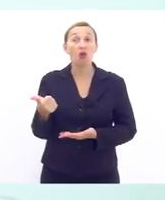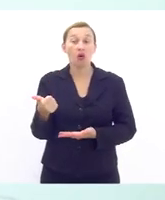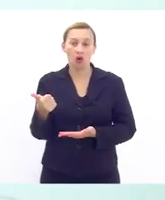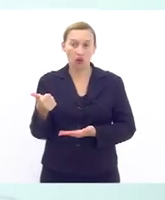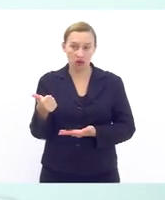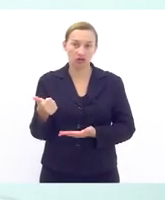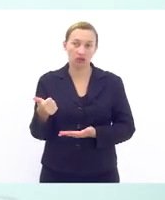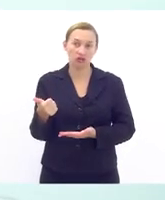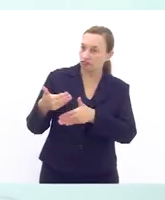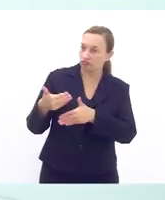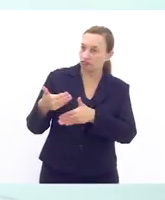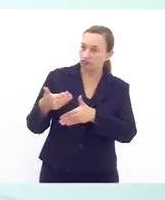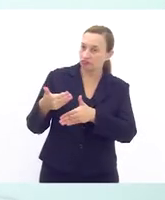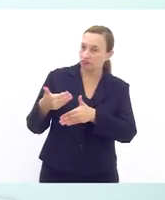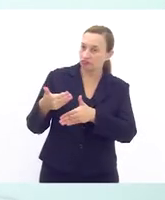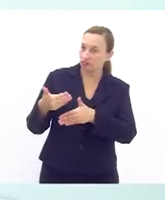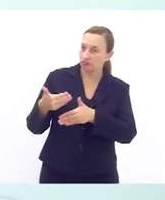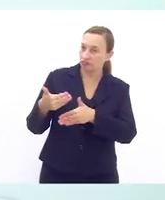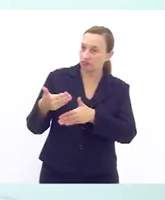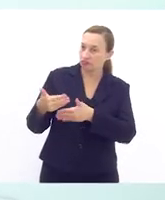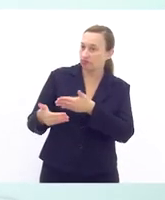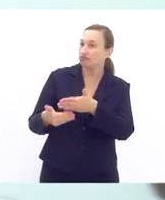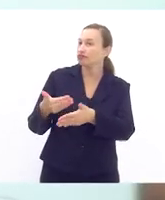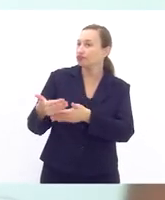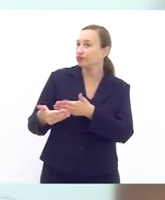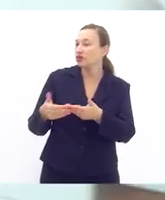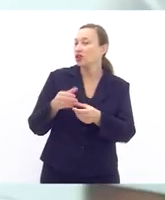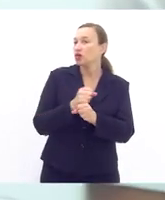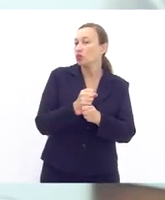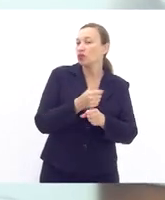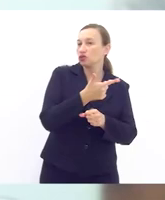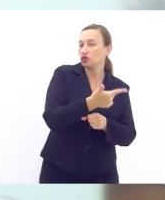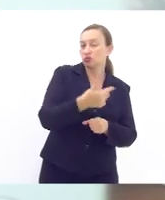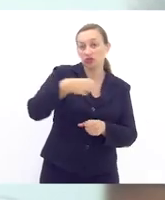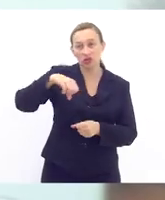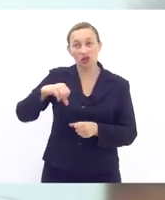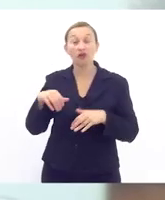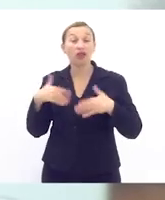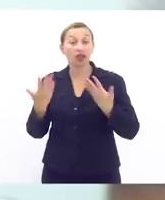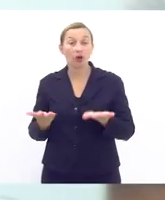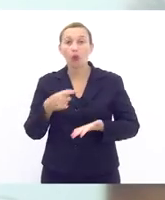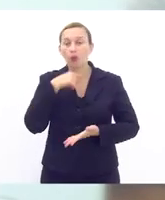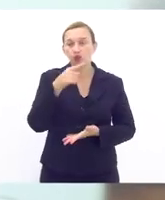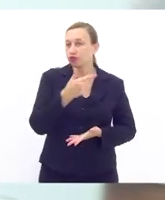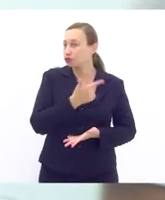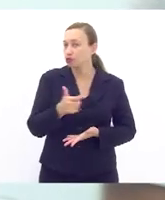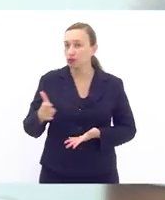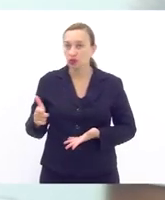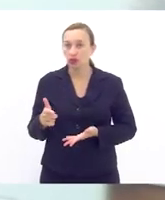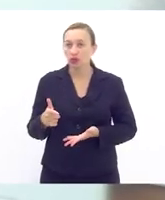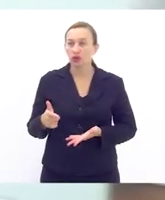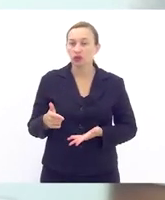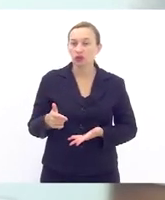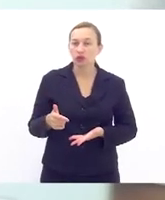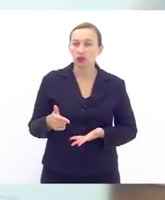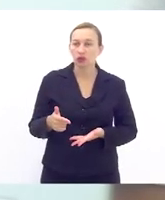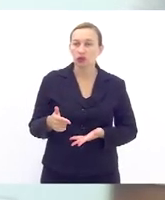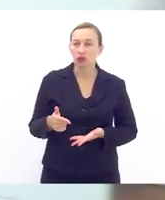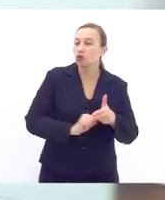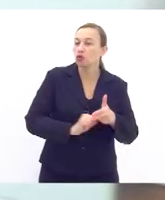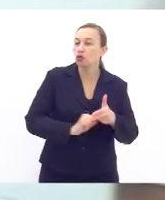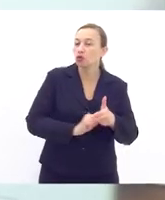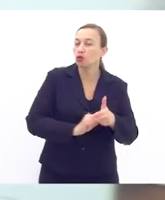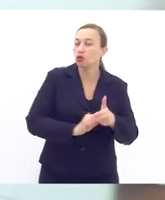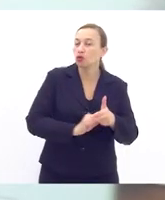exponencial progressiva desde 2019 então não tenho dúvida que o que tiver de alcance